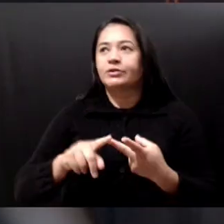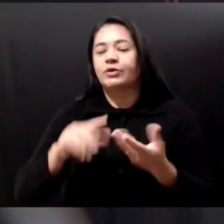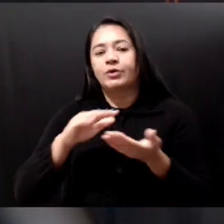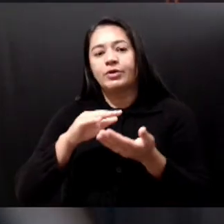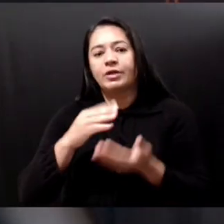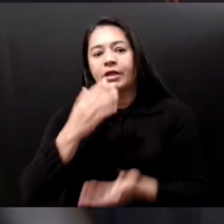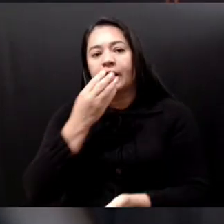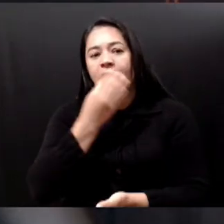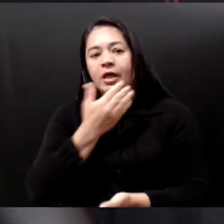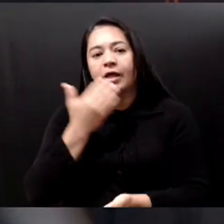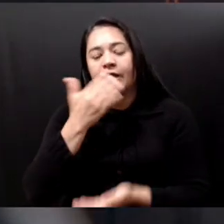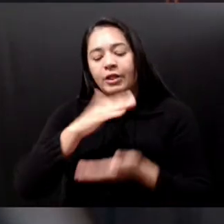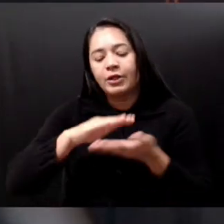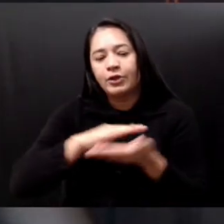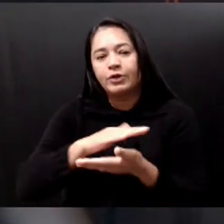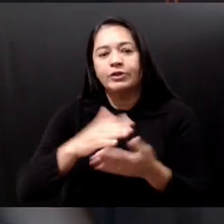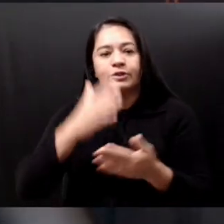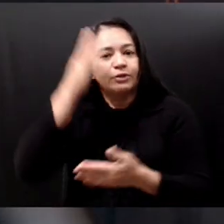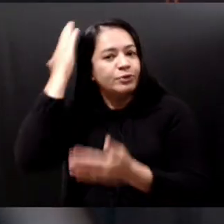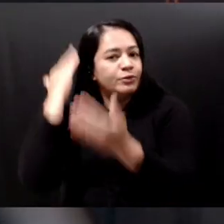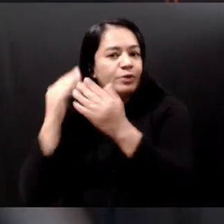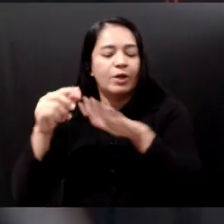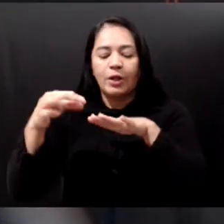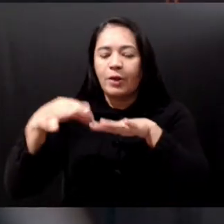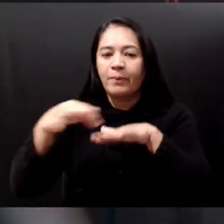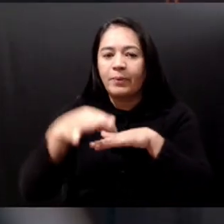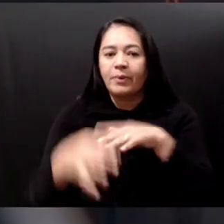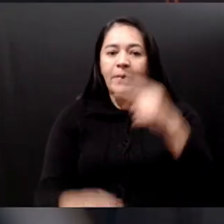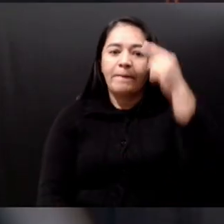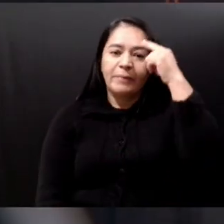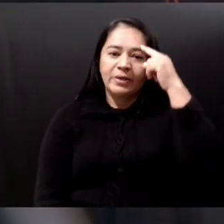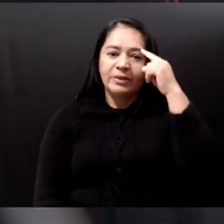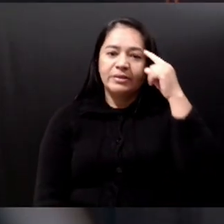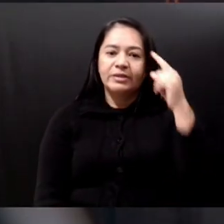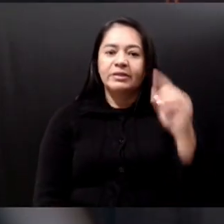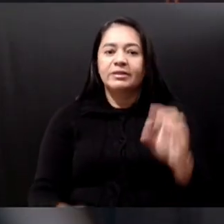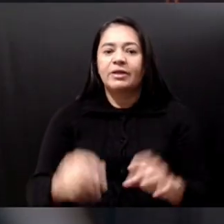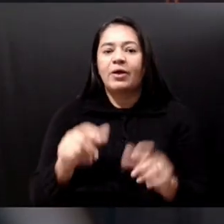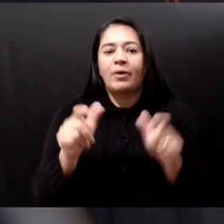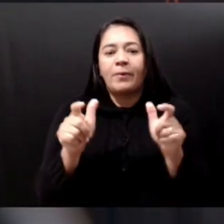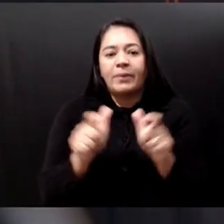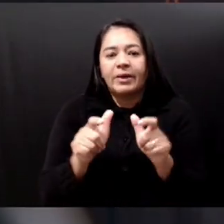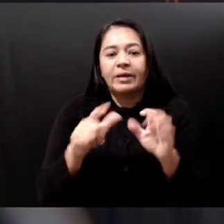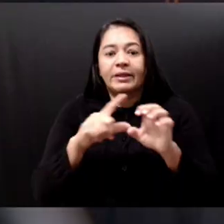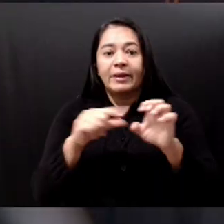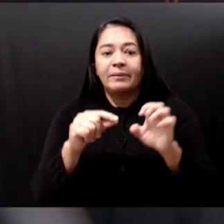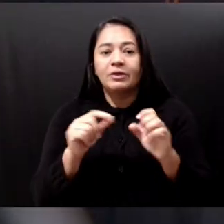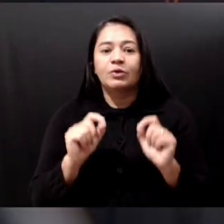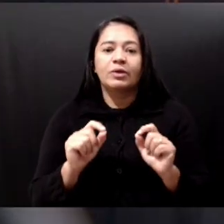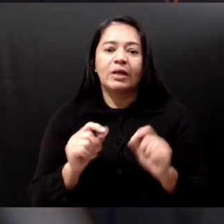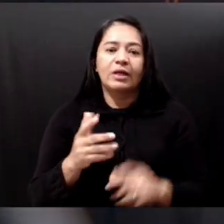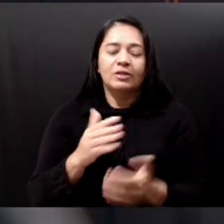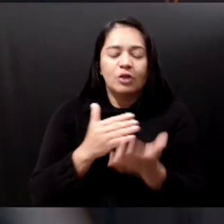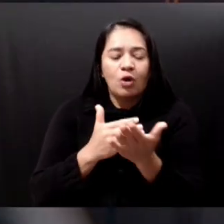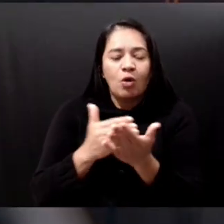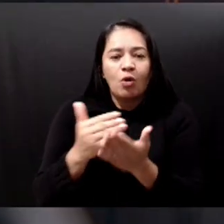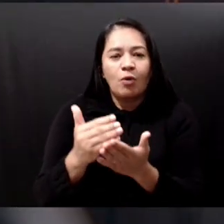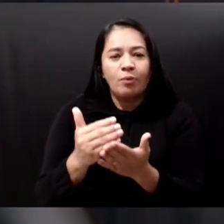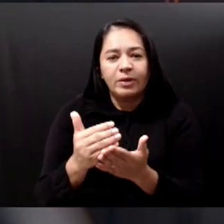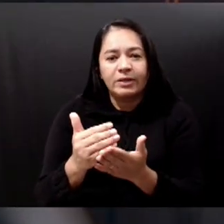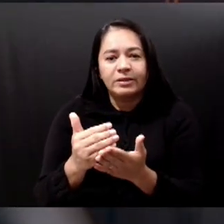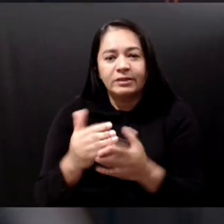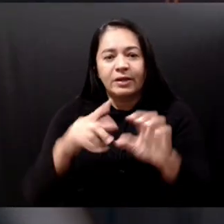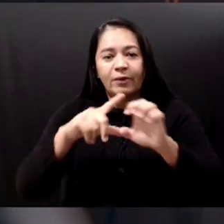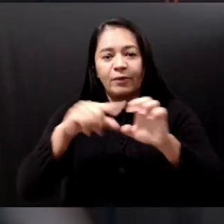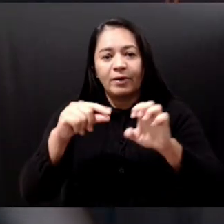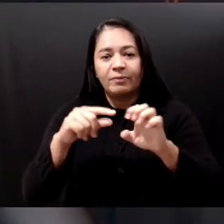cabeleireiras, uhum, manicures. Então pensa que são pequenas empreendedoras que perfeito. muitas vezes iniciam o empreender por